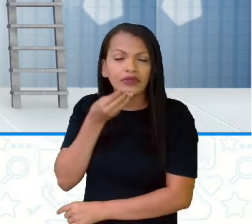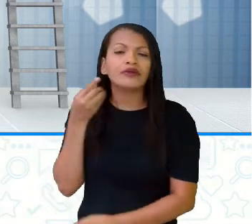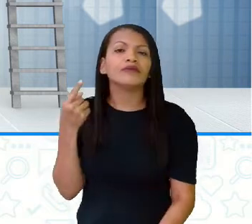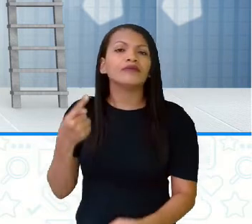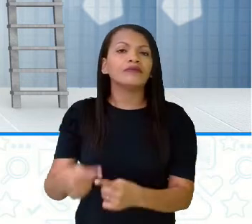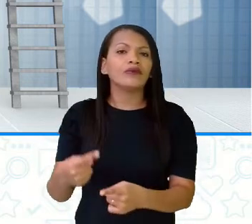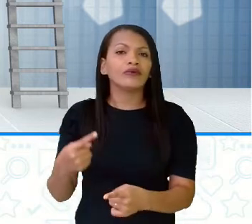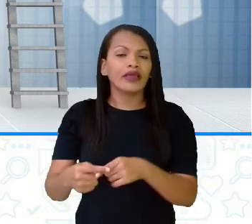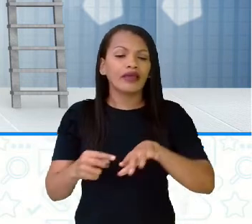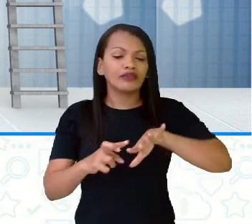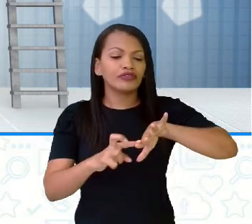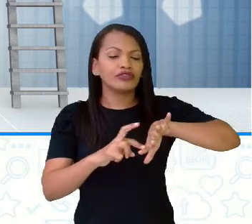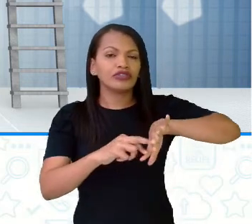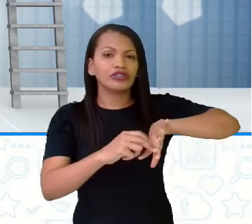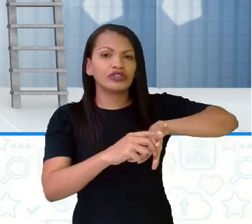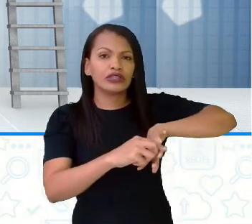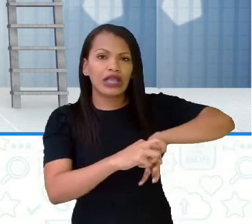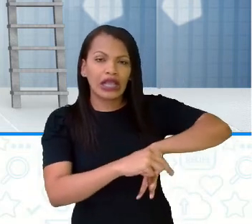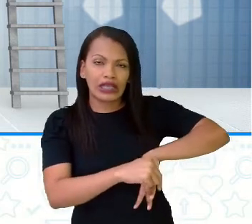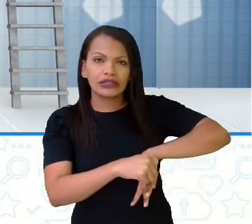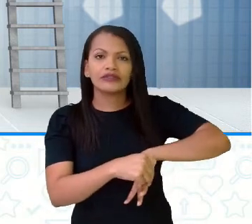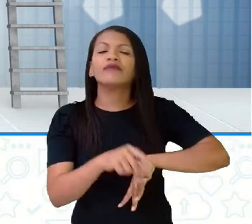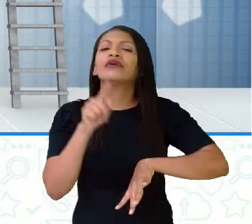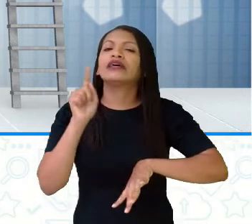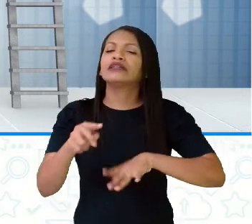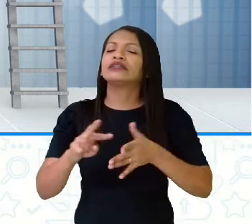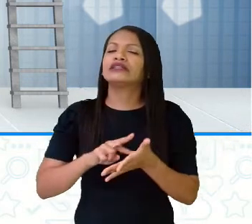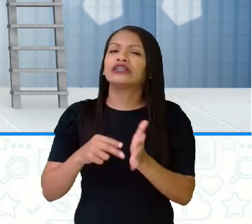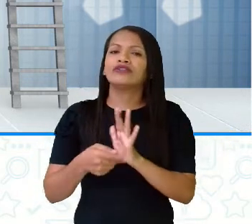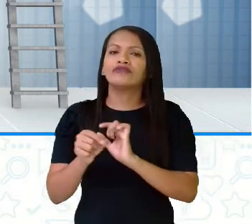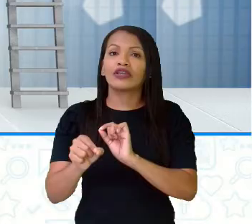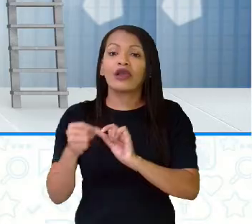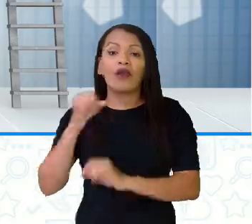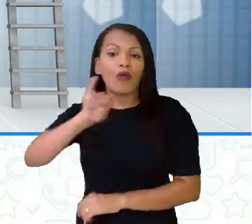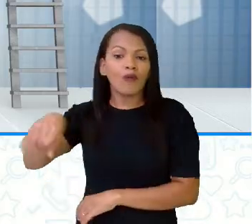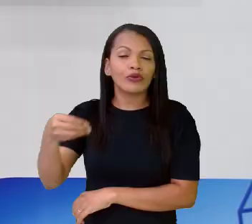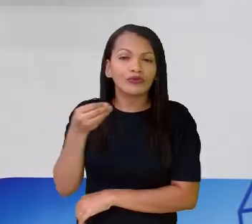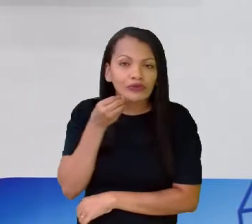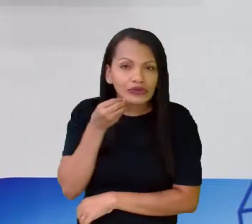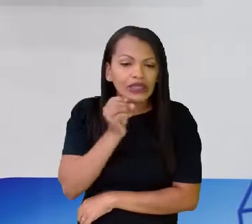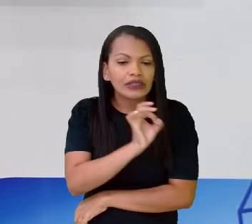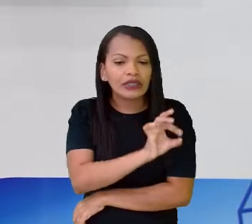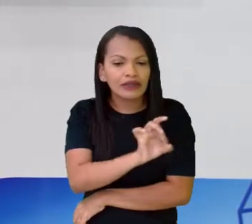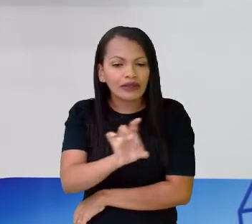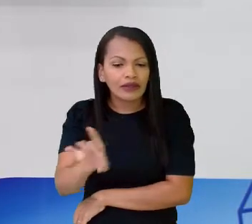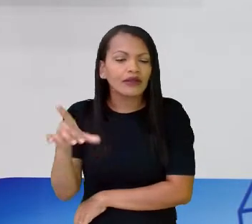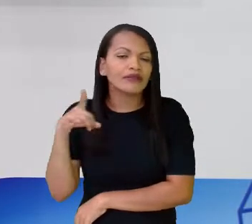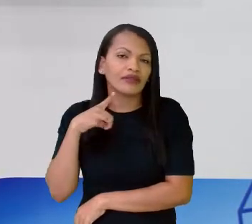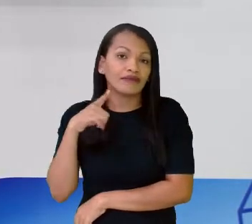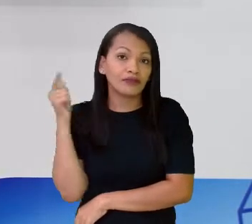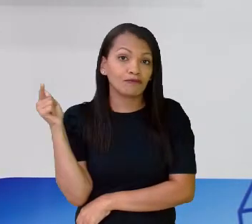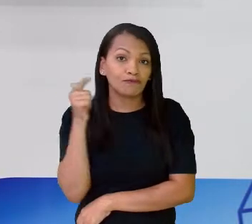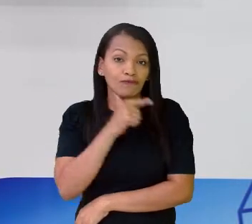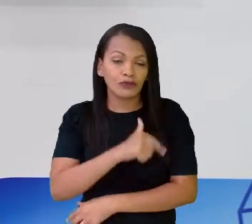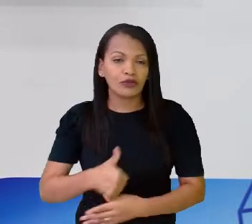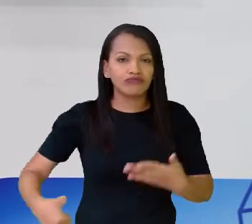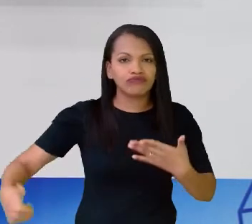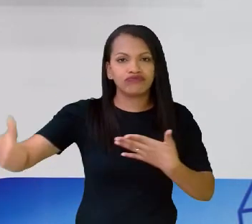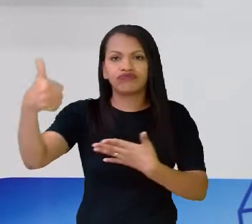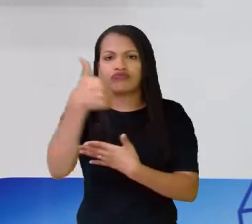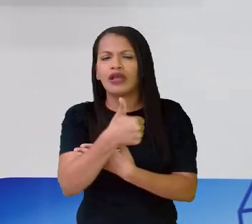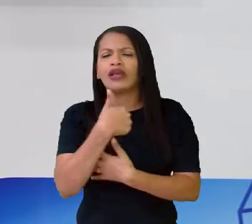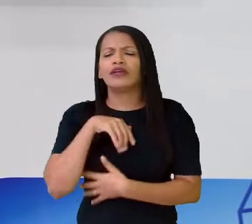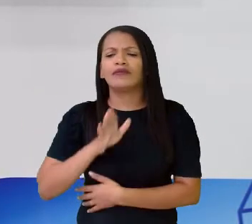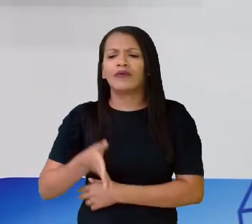porque a escada está fazendo referência às oportunidades que cada um teve de chegar no topo. Então, aí a gente